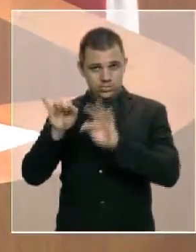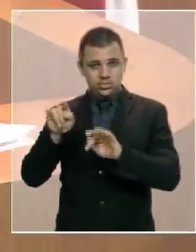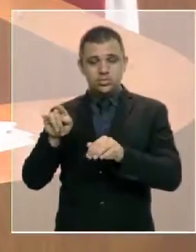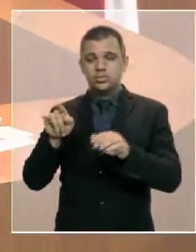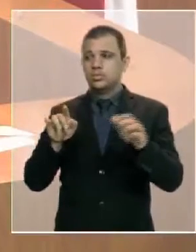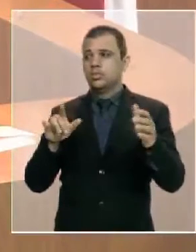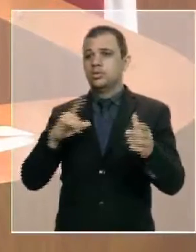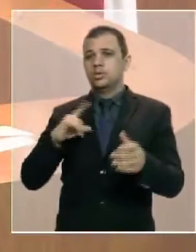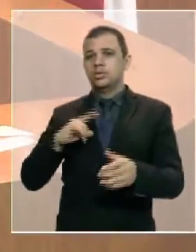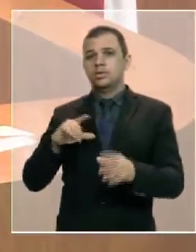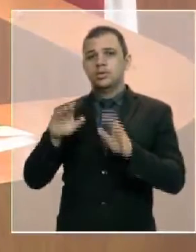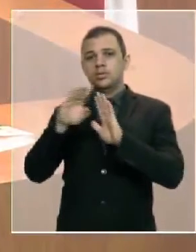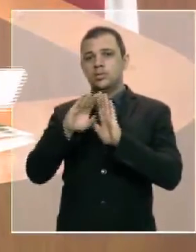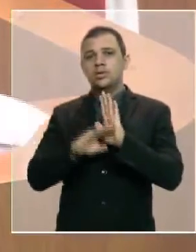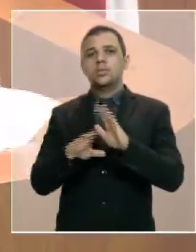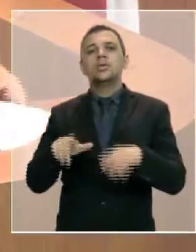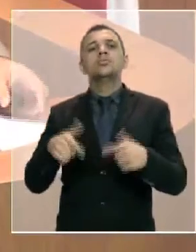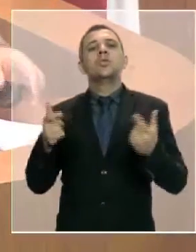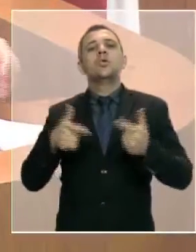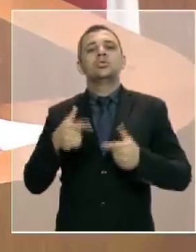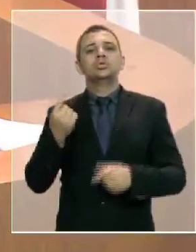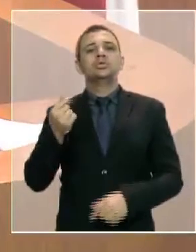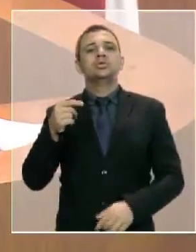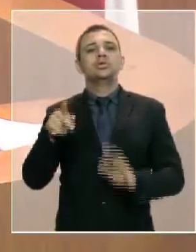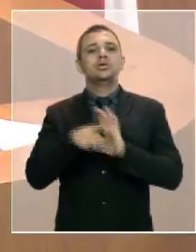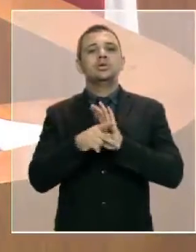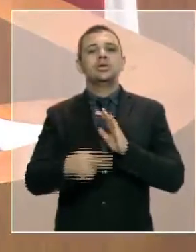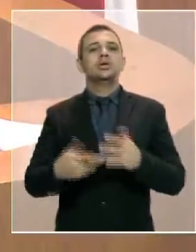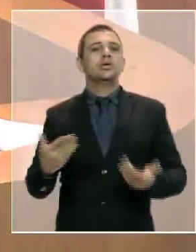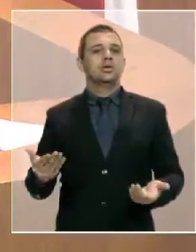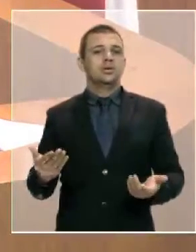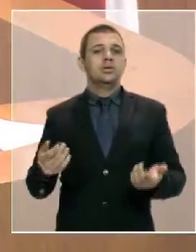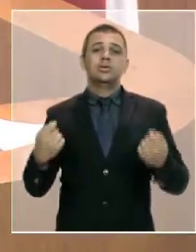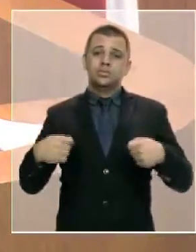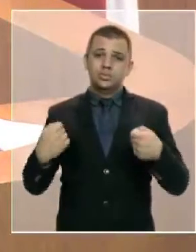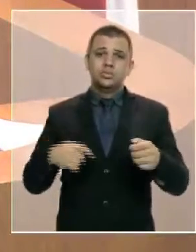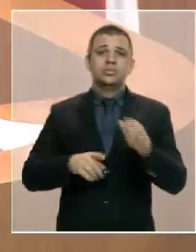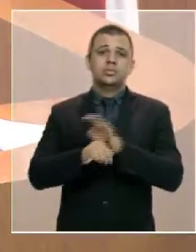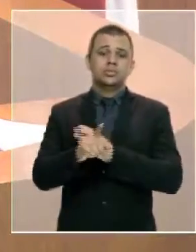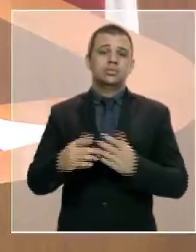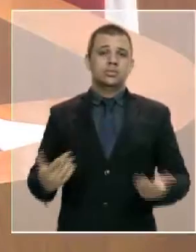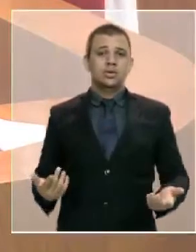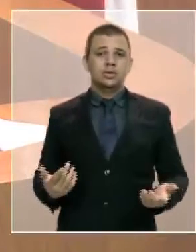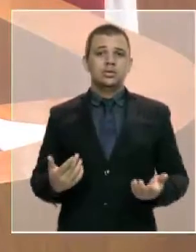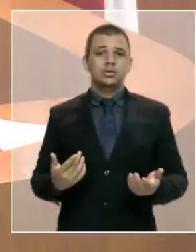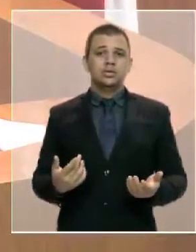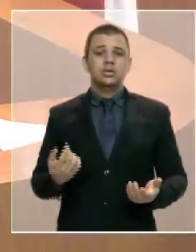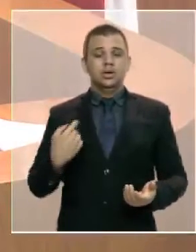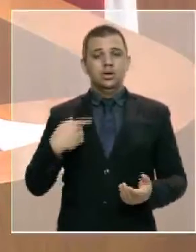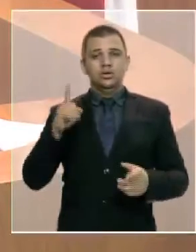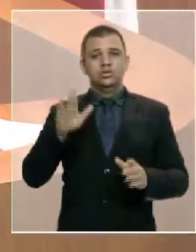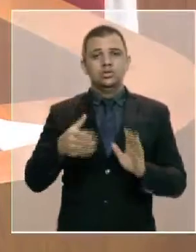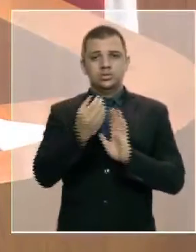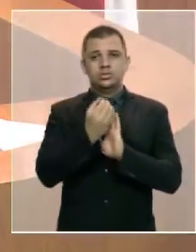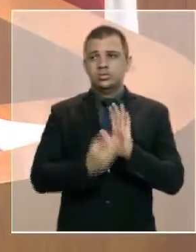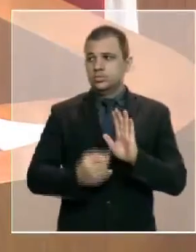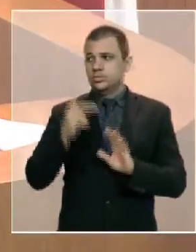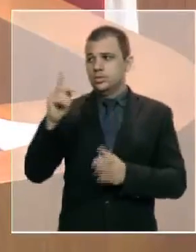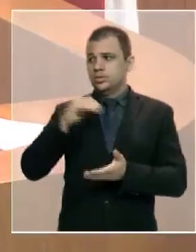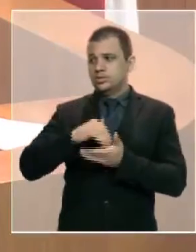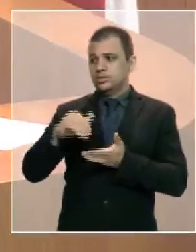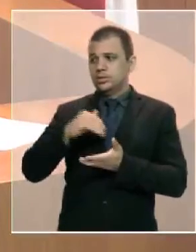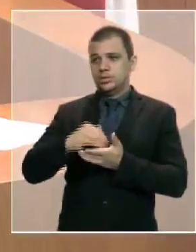quero saber do governador Flávio Dino, e eu fiz esse ofício, a secretária Cíntia, e ela nunca me respondeu.